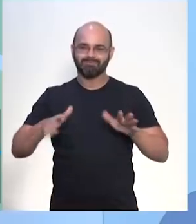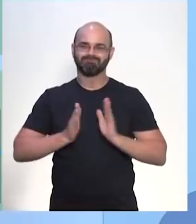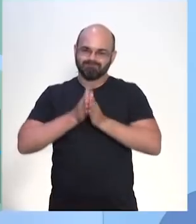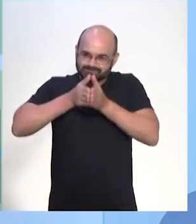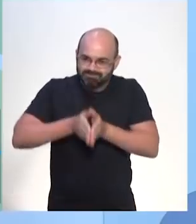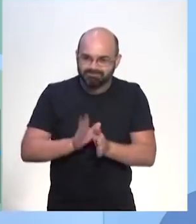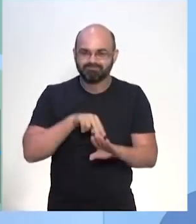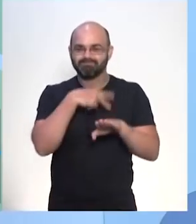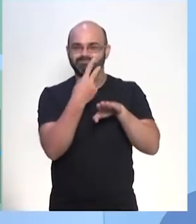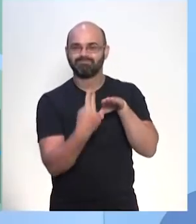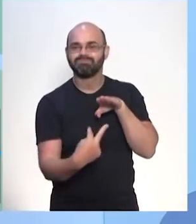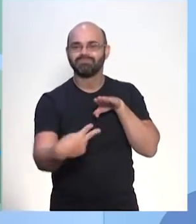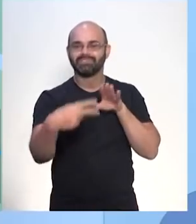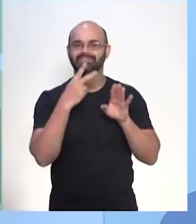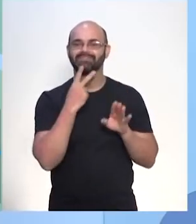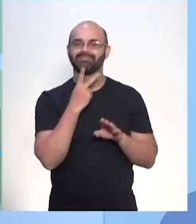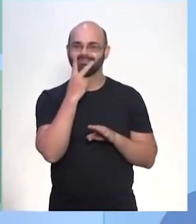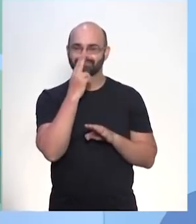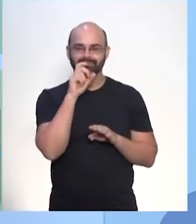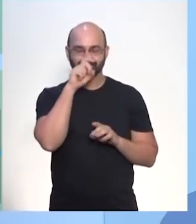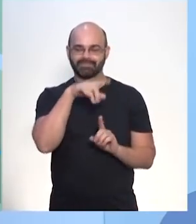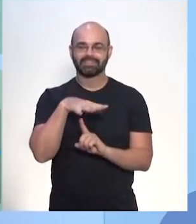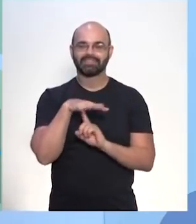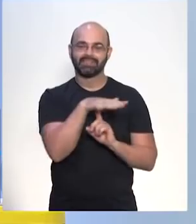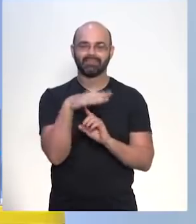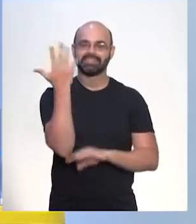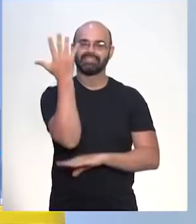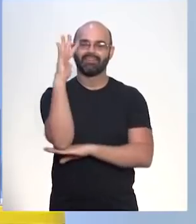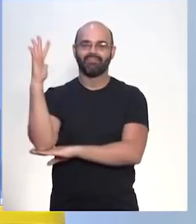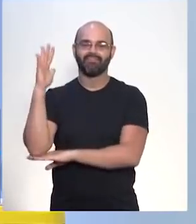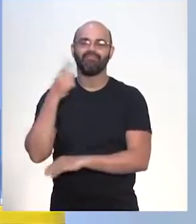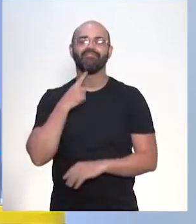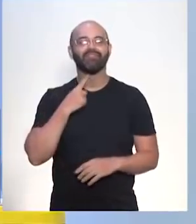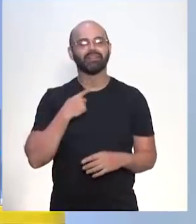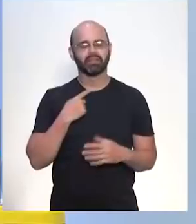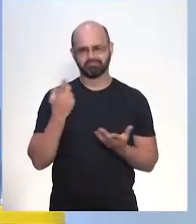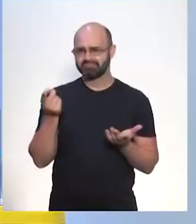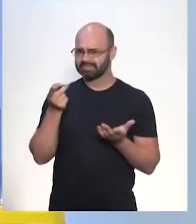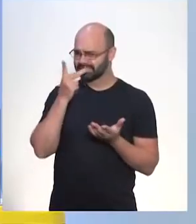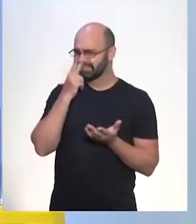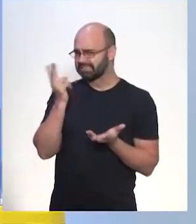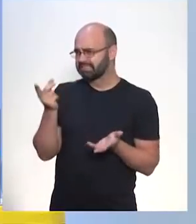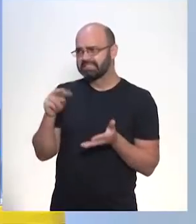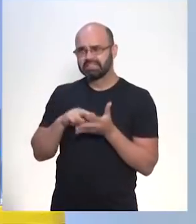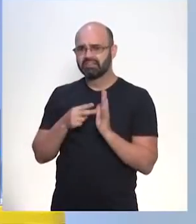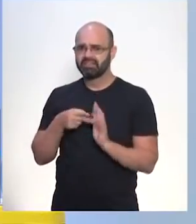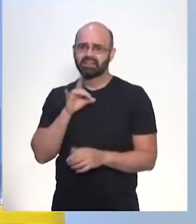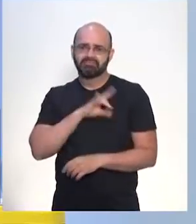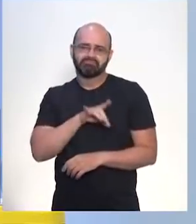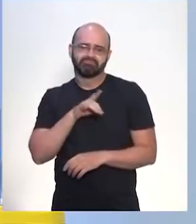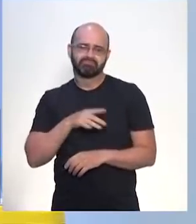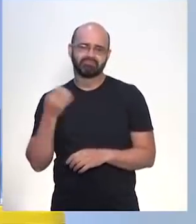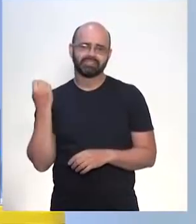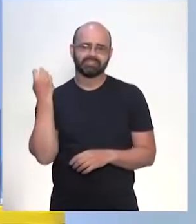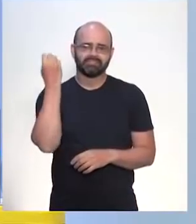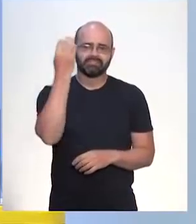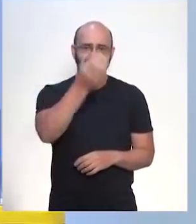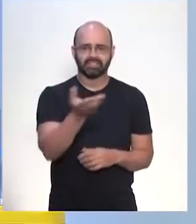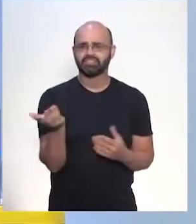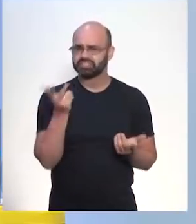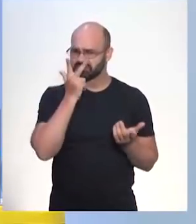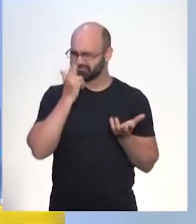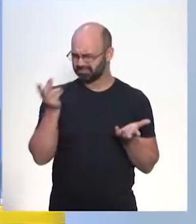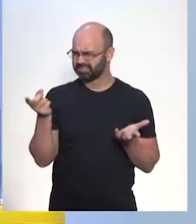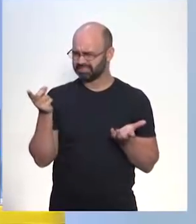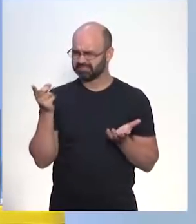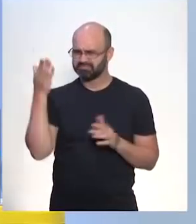floresta, na floresta não, na Vamos natureza. dizer que eles estão propagando a ideia, então, de ir para o Chile, dessa viagem? Eu acho que é isso. Pode ser. É isso, né, gente?